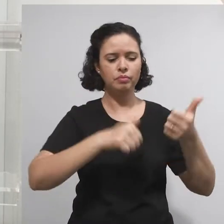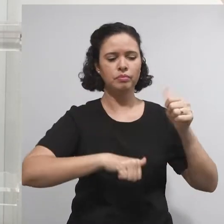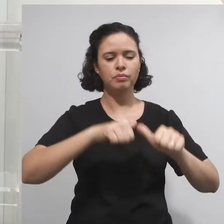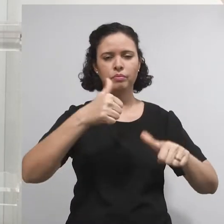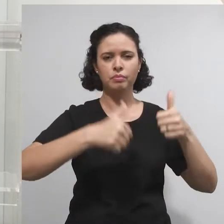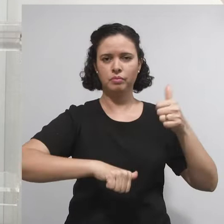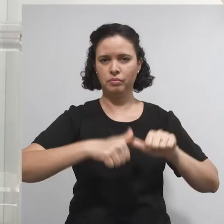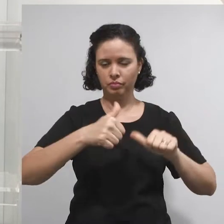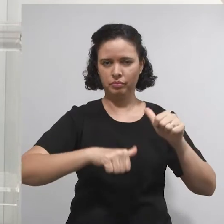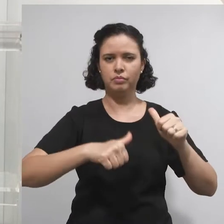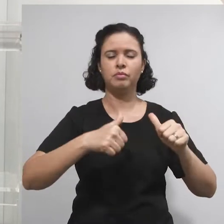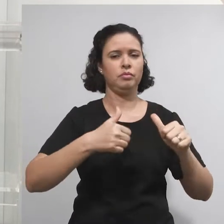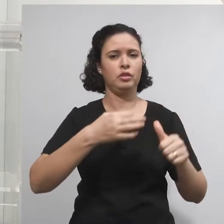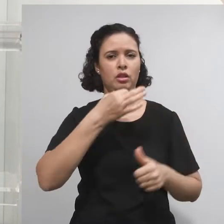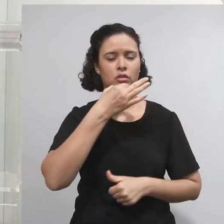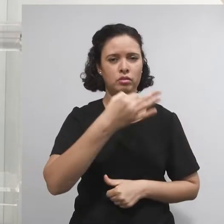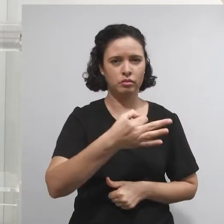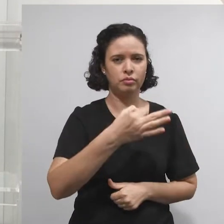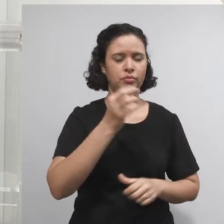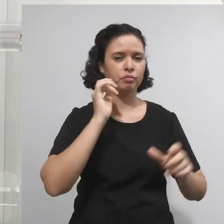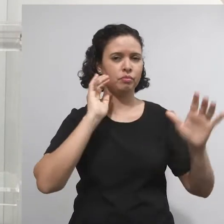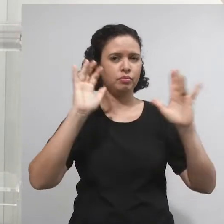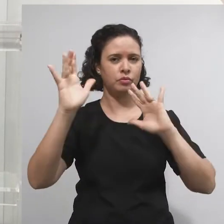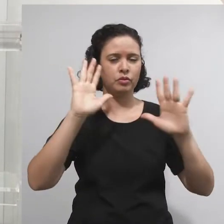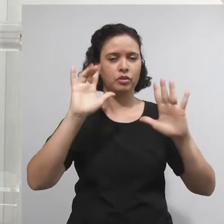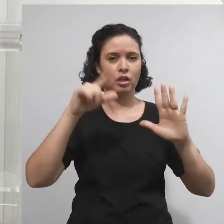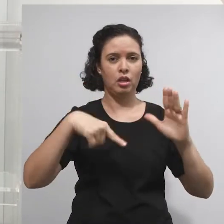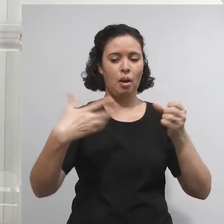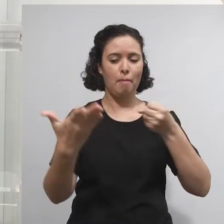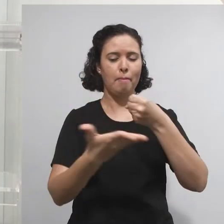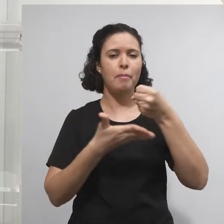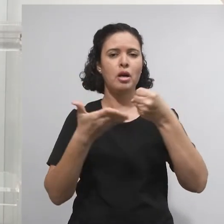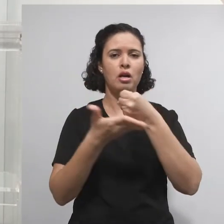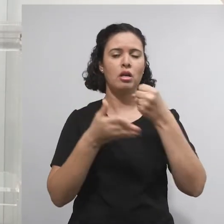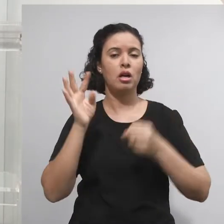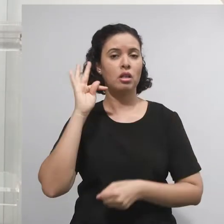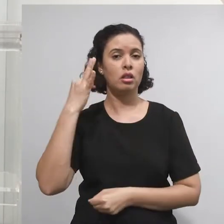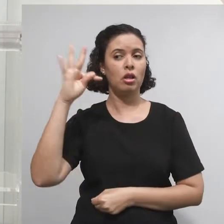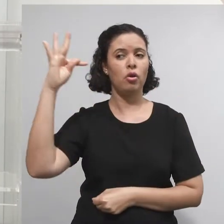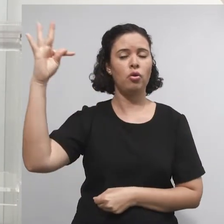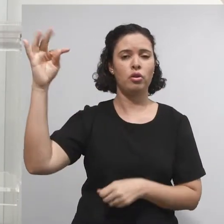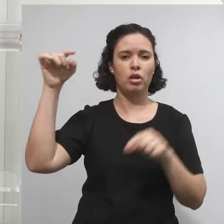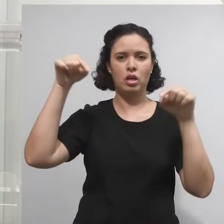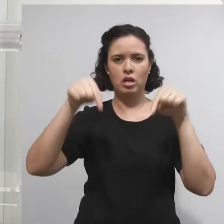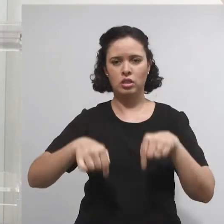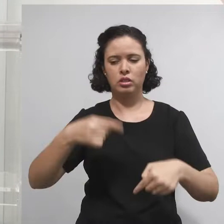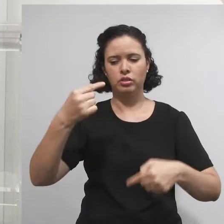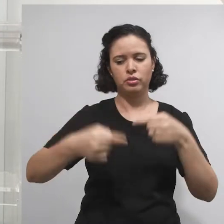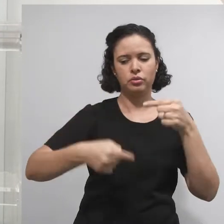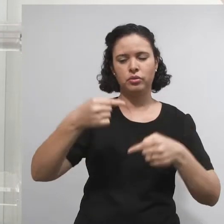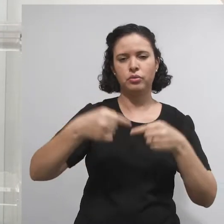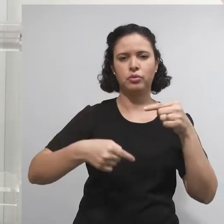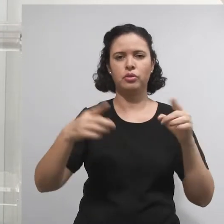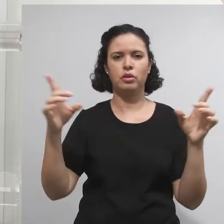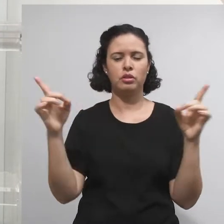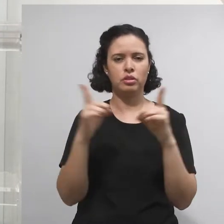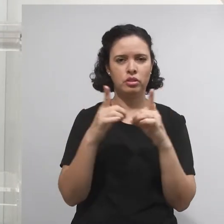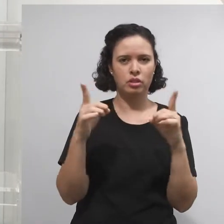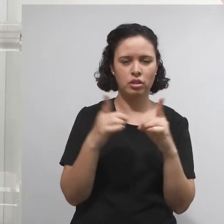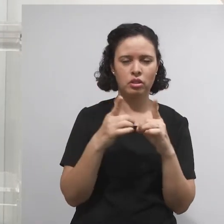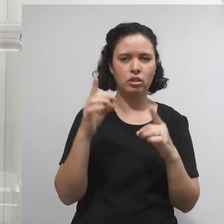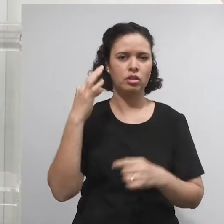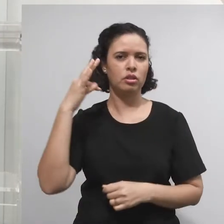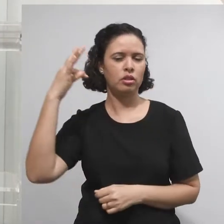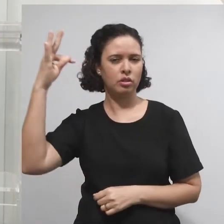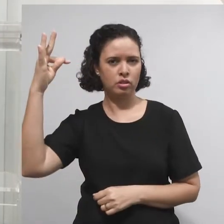análise crítica reflexiva tem que estar ancorada nas teorias discutidas em didática, em teorias